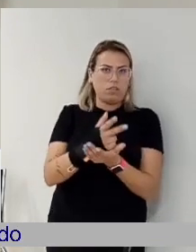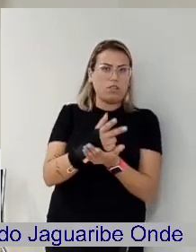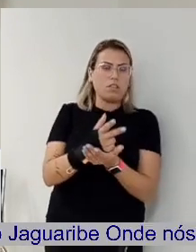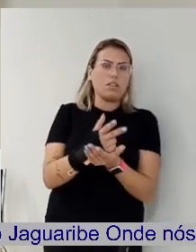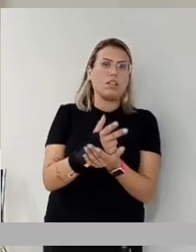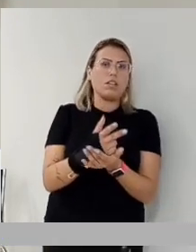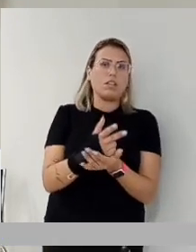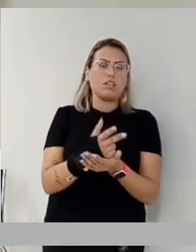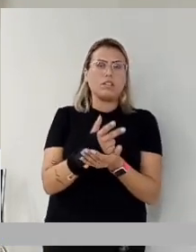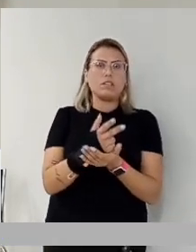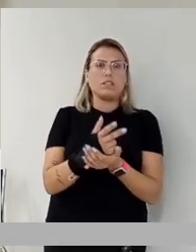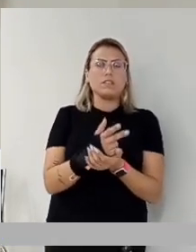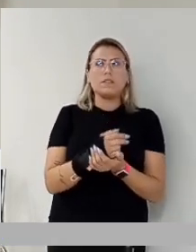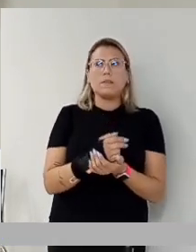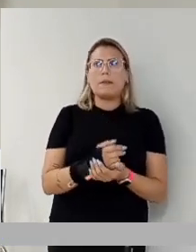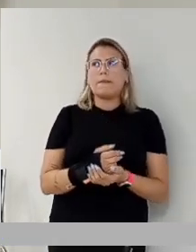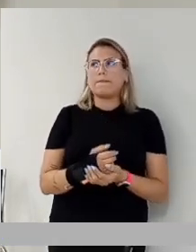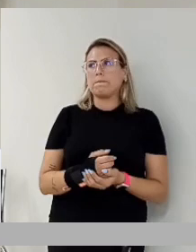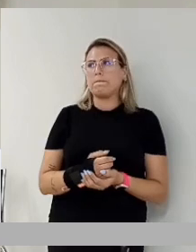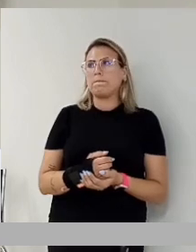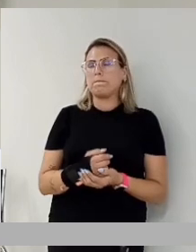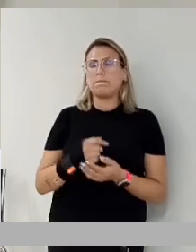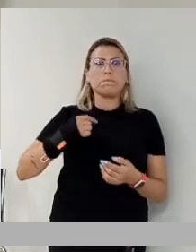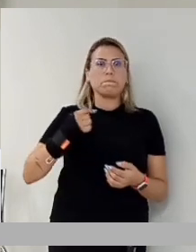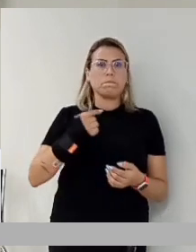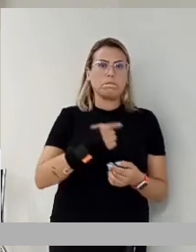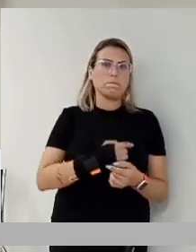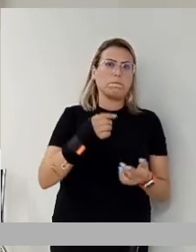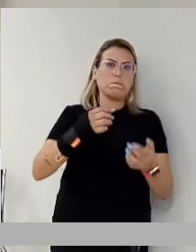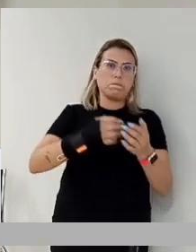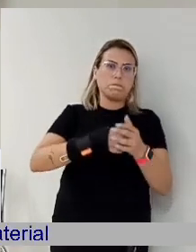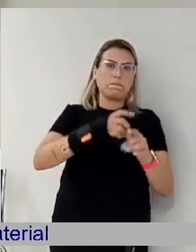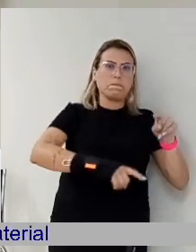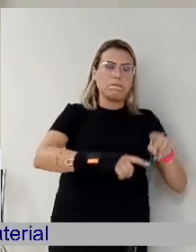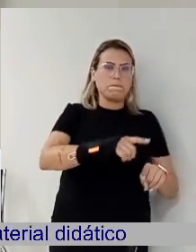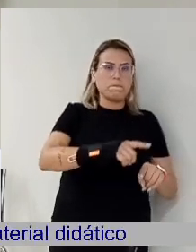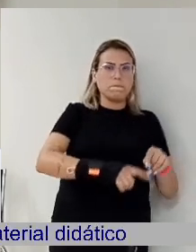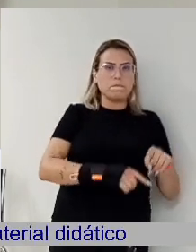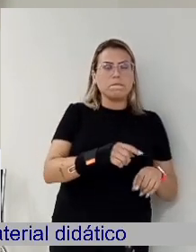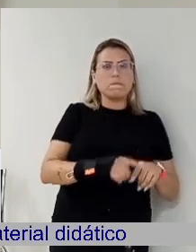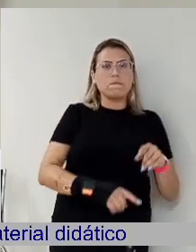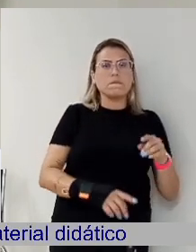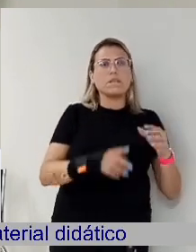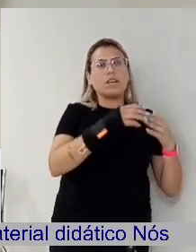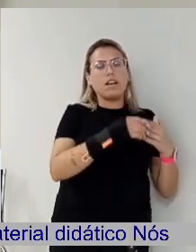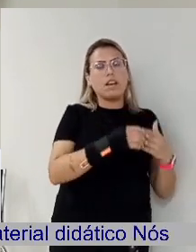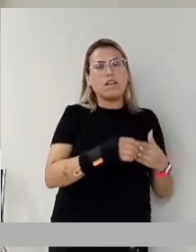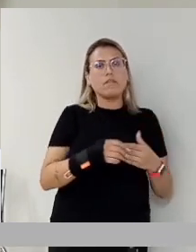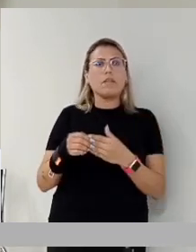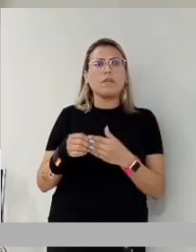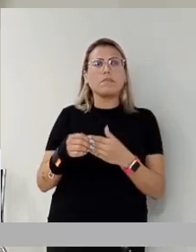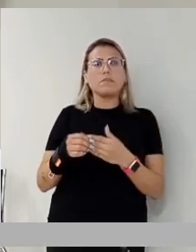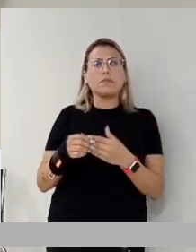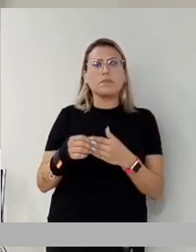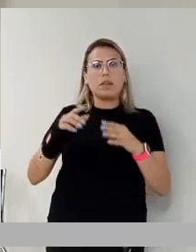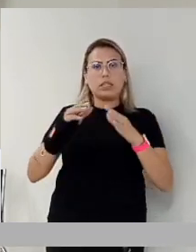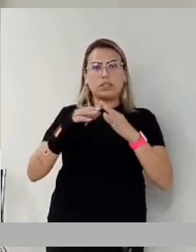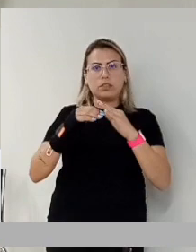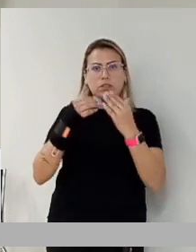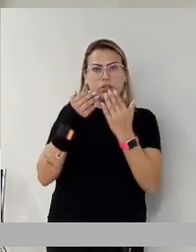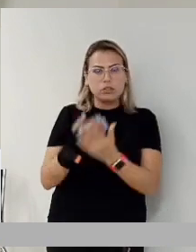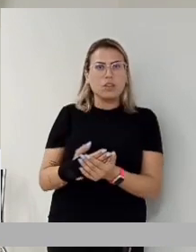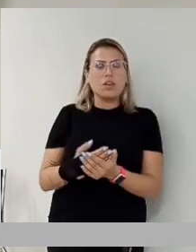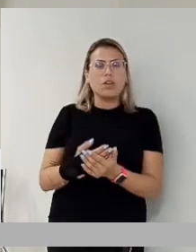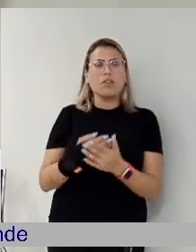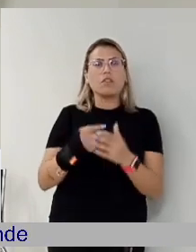estamos consorciado nós compramos material didático onde nós levamos esse material para as escolas